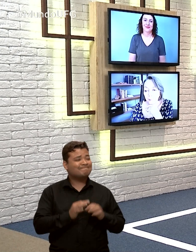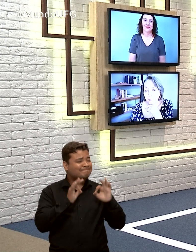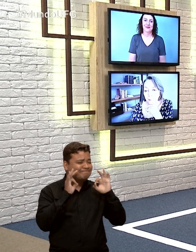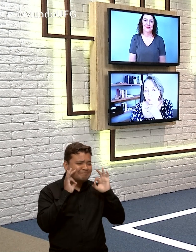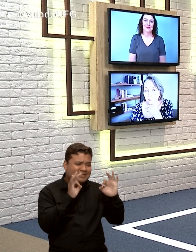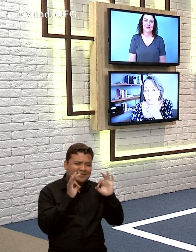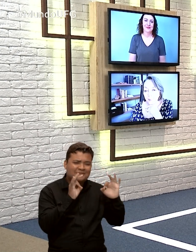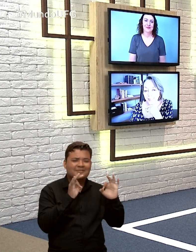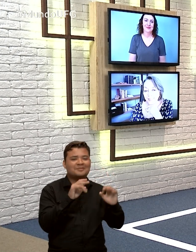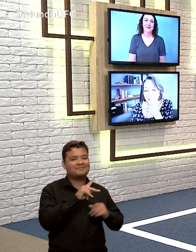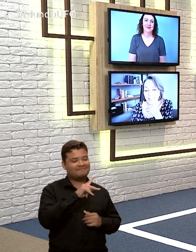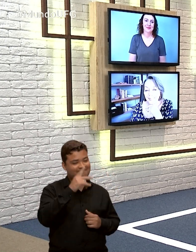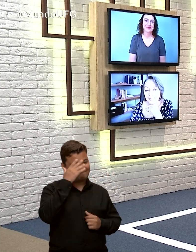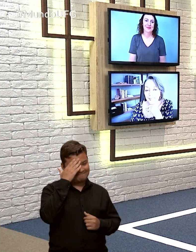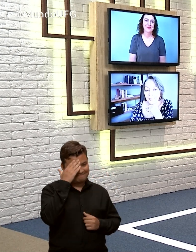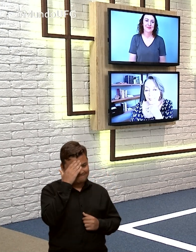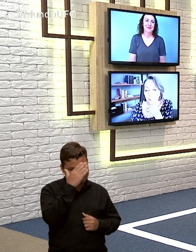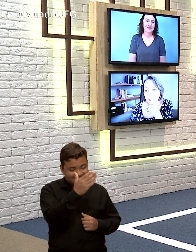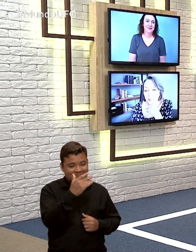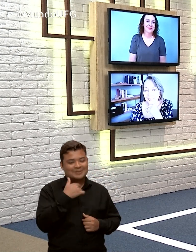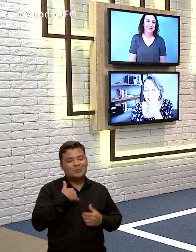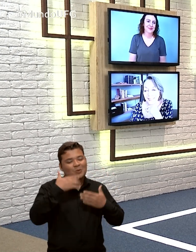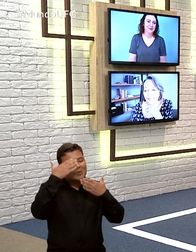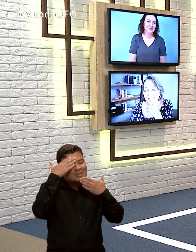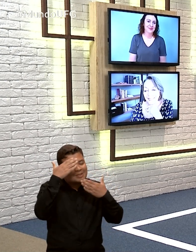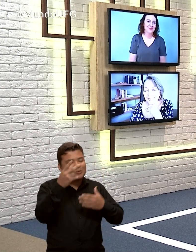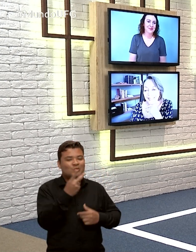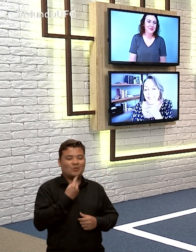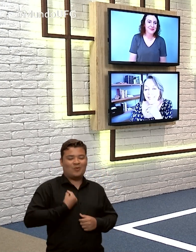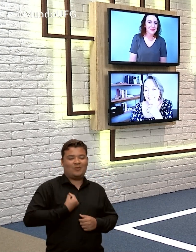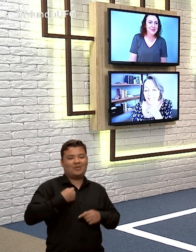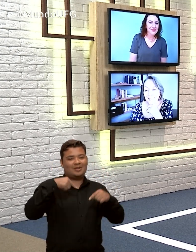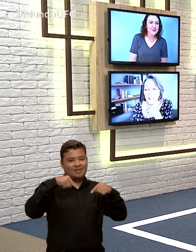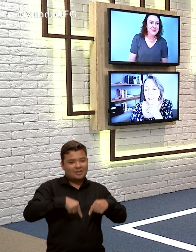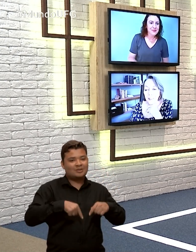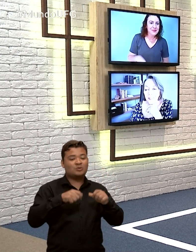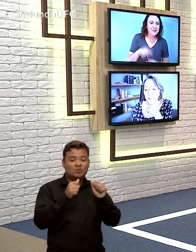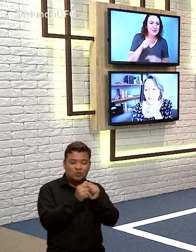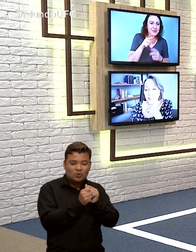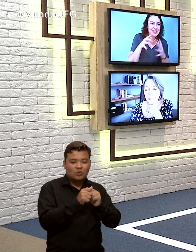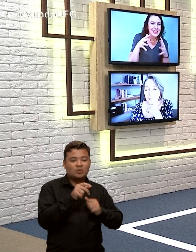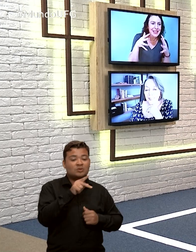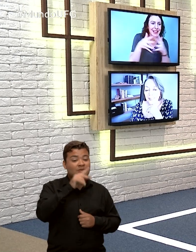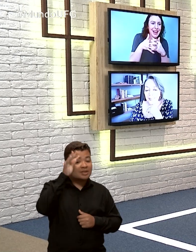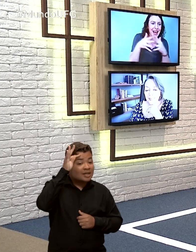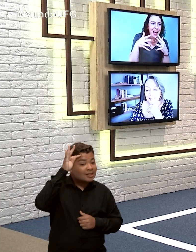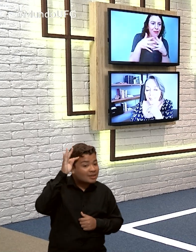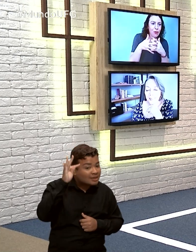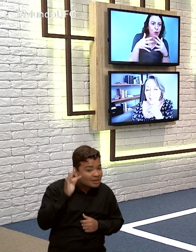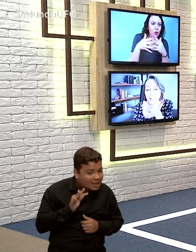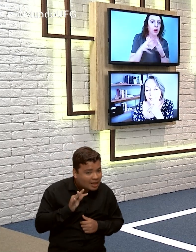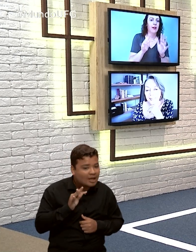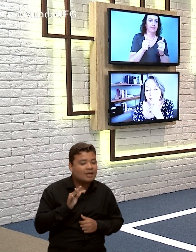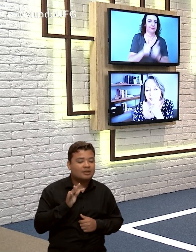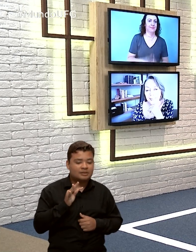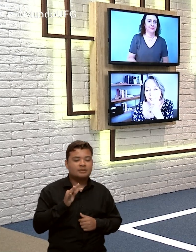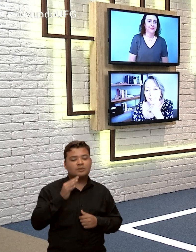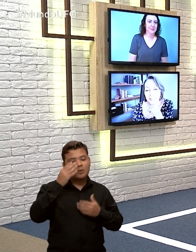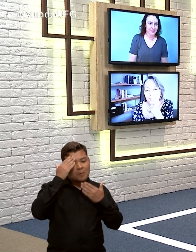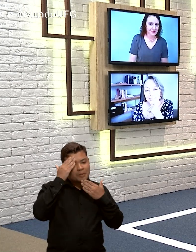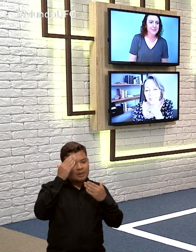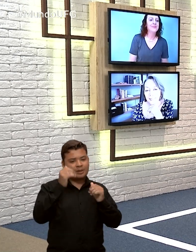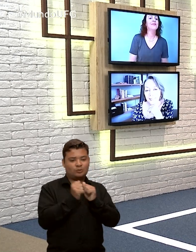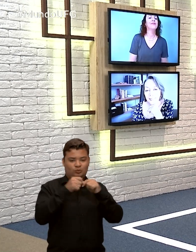Perfeito, professor. Eu quero aqui agradecer a presença de vocês. Thaís, muito obrigada por participar aqui com a gente.